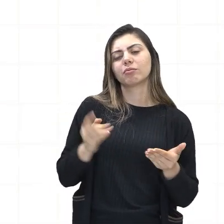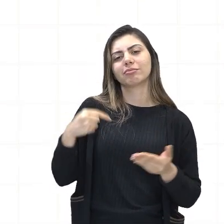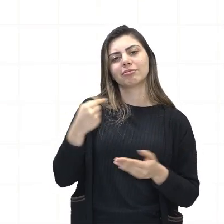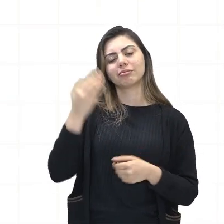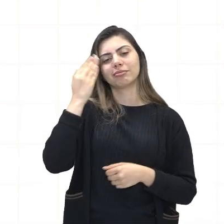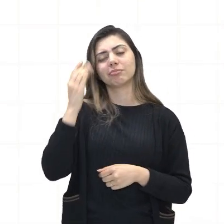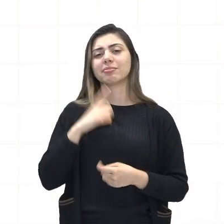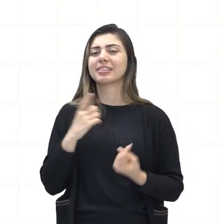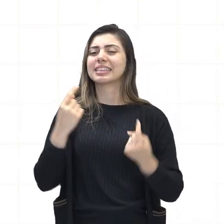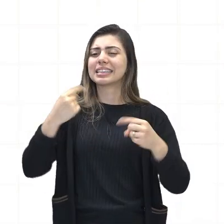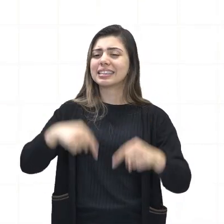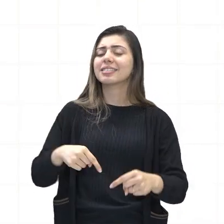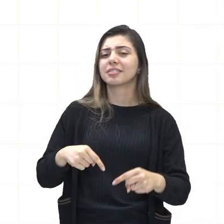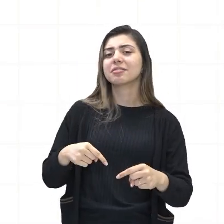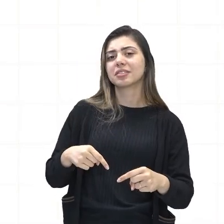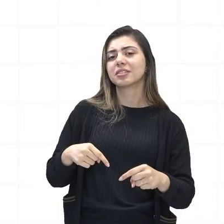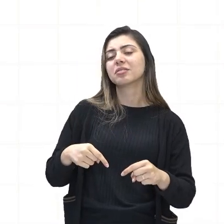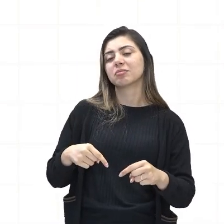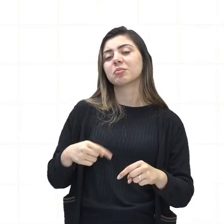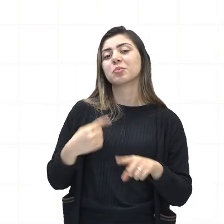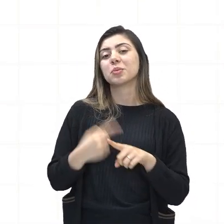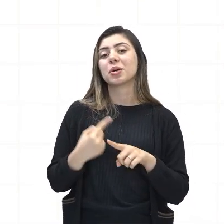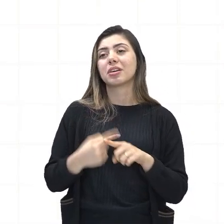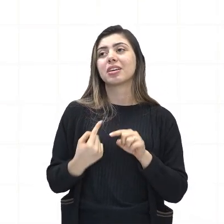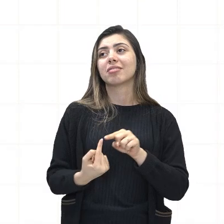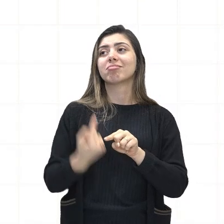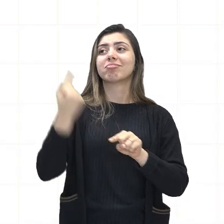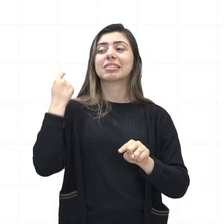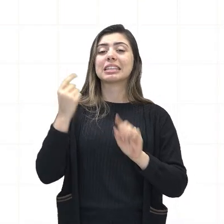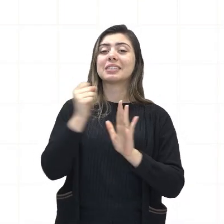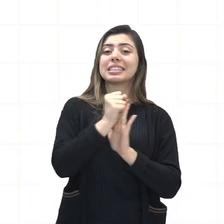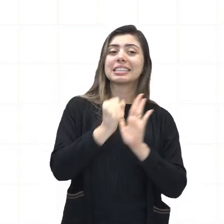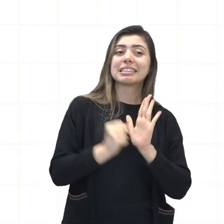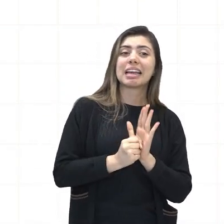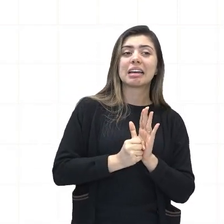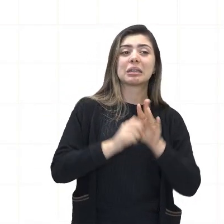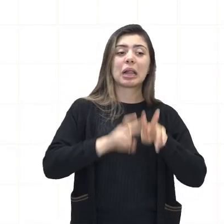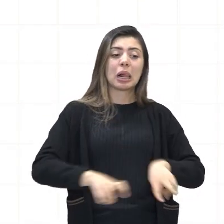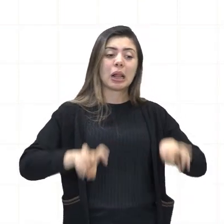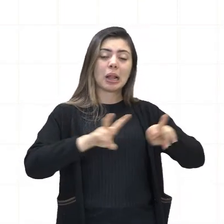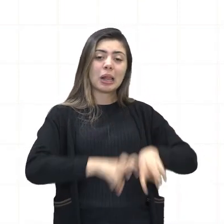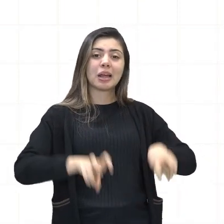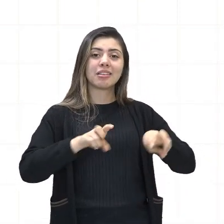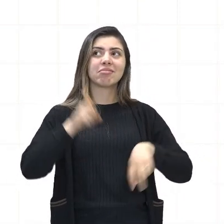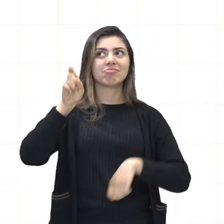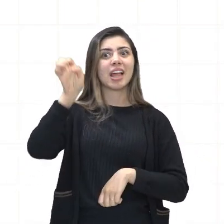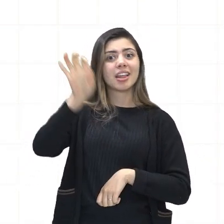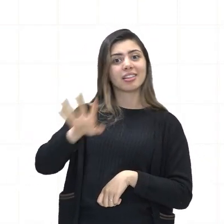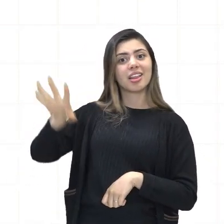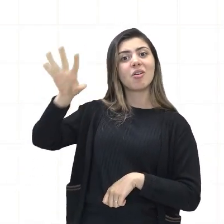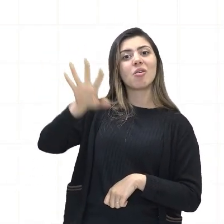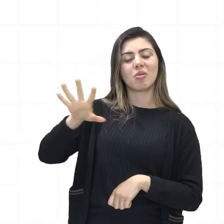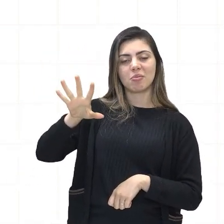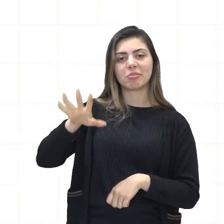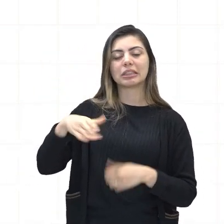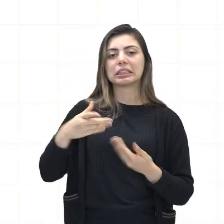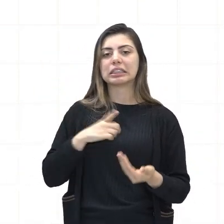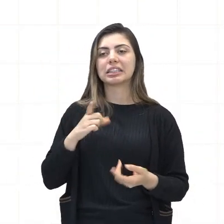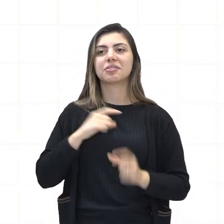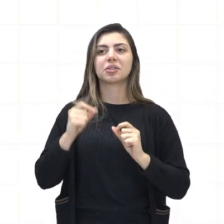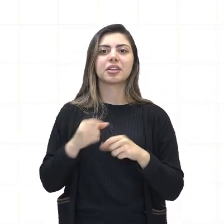superar desafios causados por conta de séculos e séculos de exploração da Europa, né? Exploração